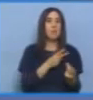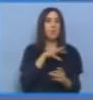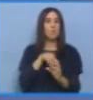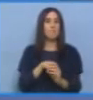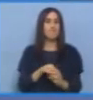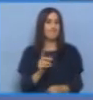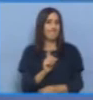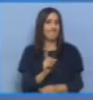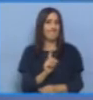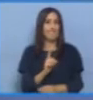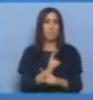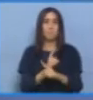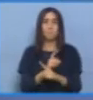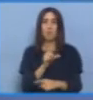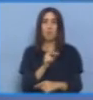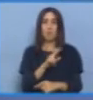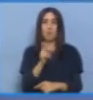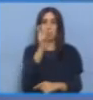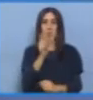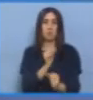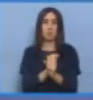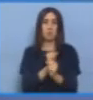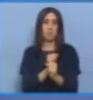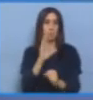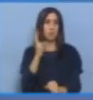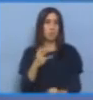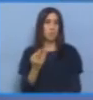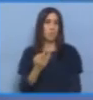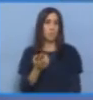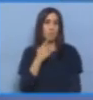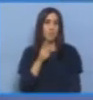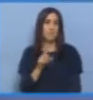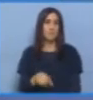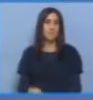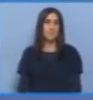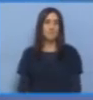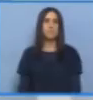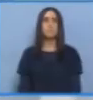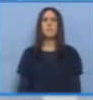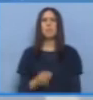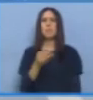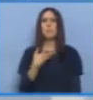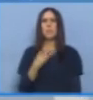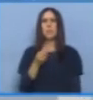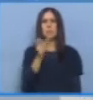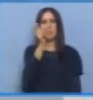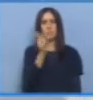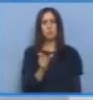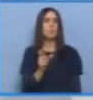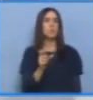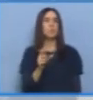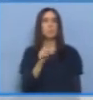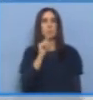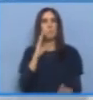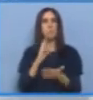conta, da mesma forma que a Lara no seu trabalho também aconteceu quando regressou. Pedro Nascimento, preocupa